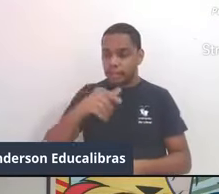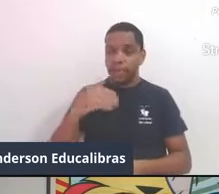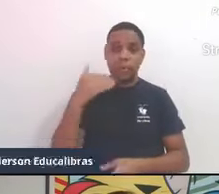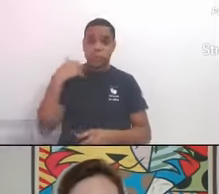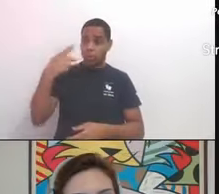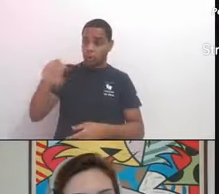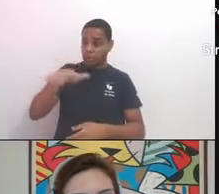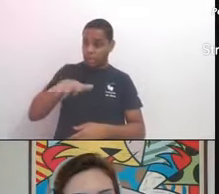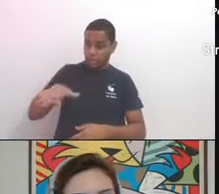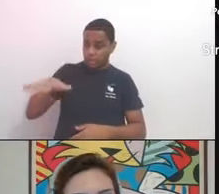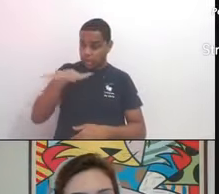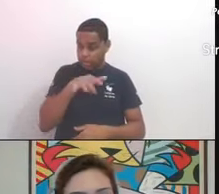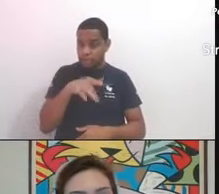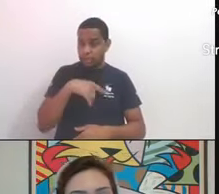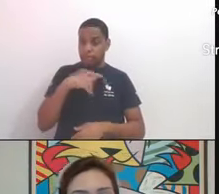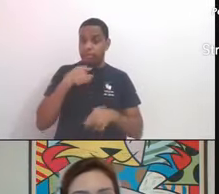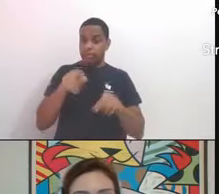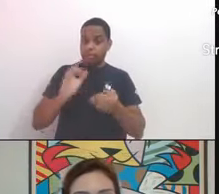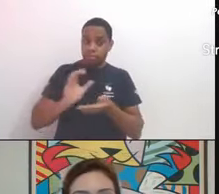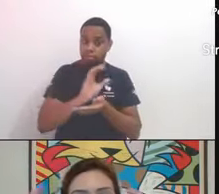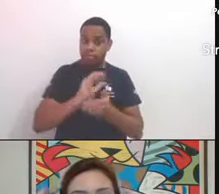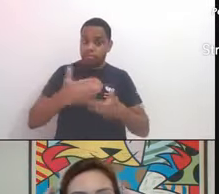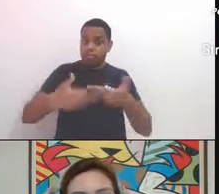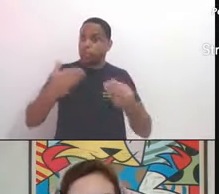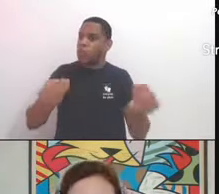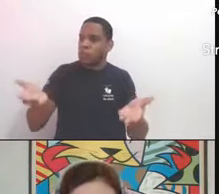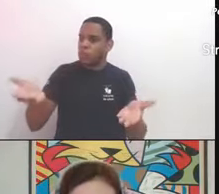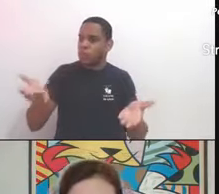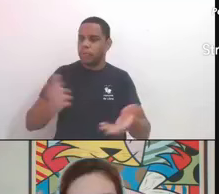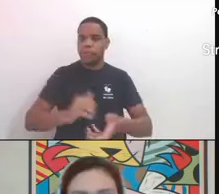área, dos seus investimentos nesse processo?